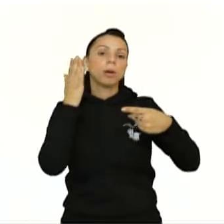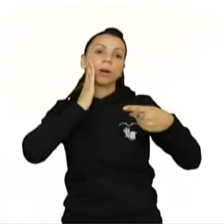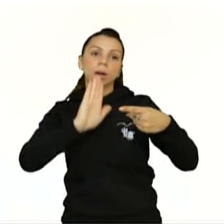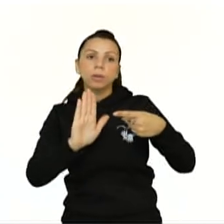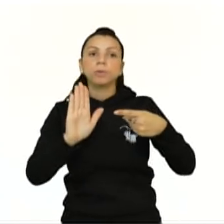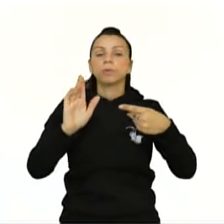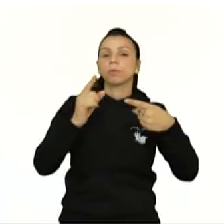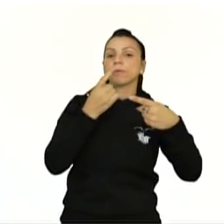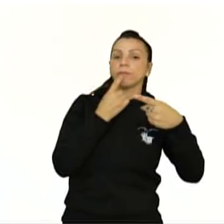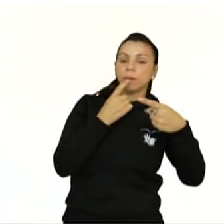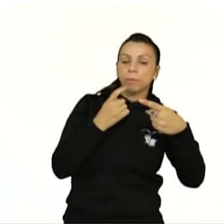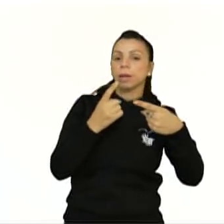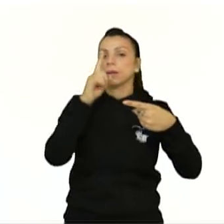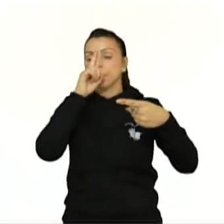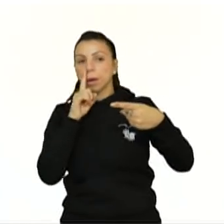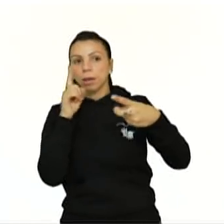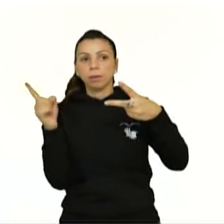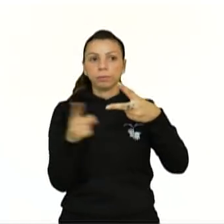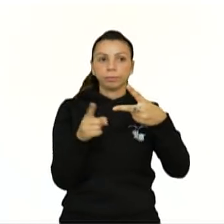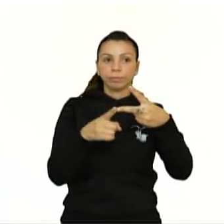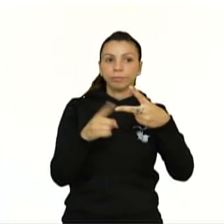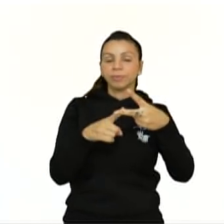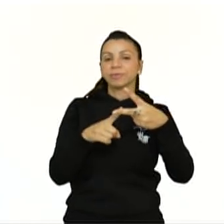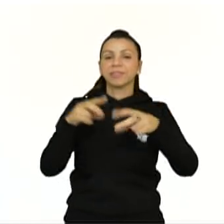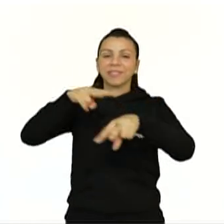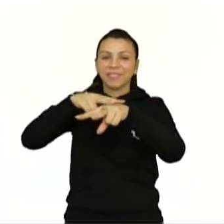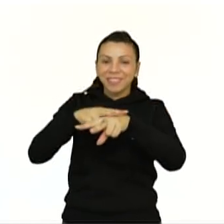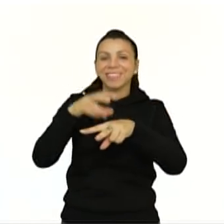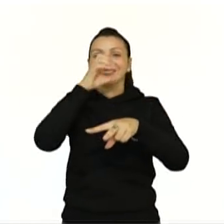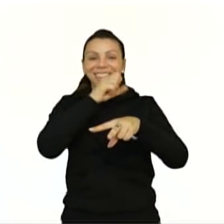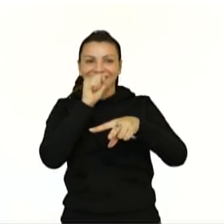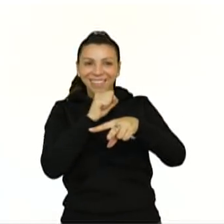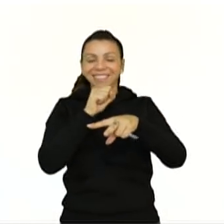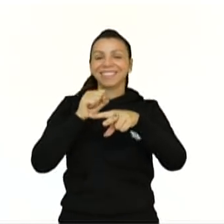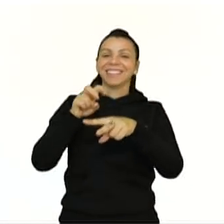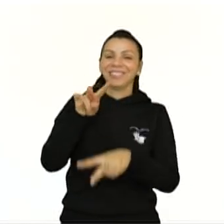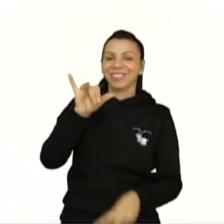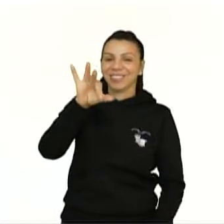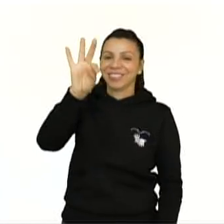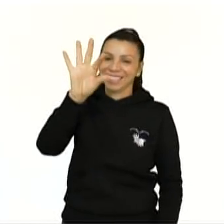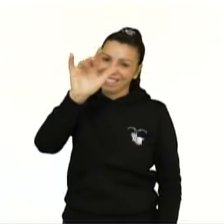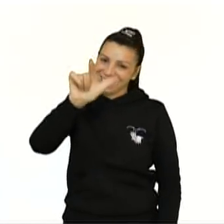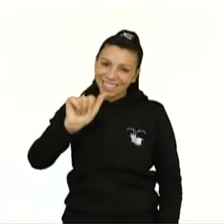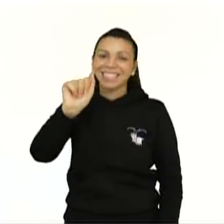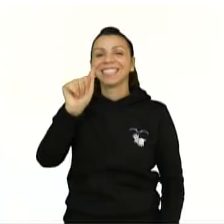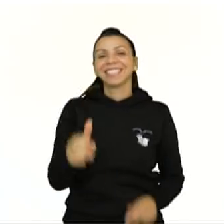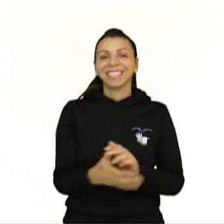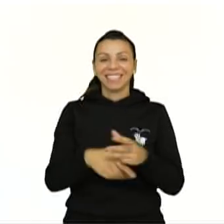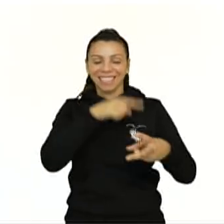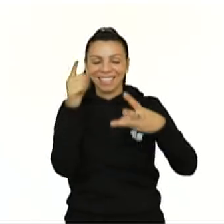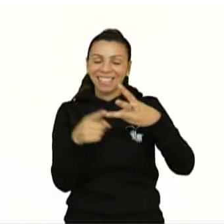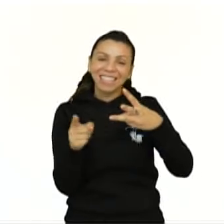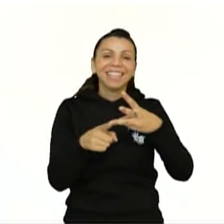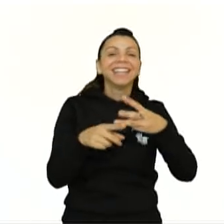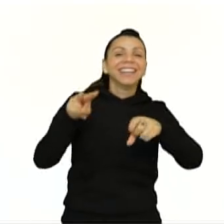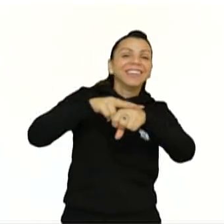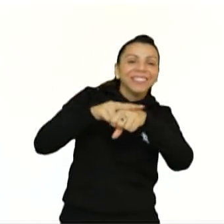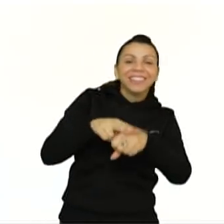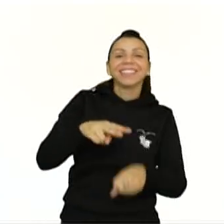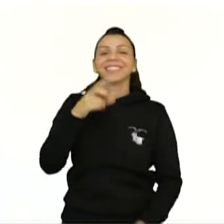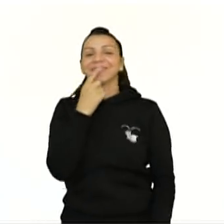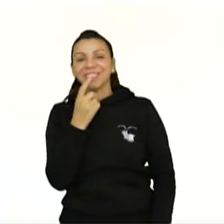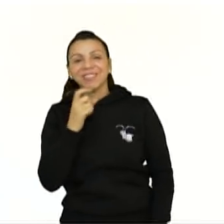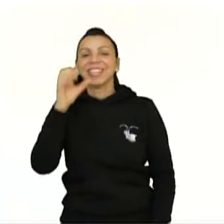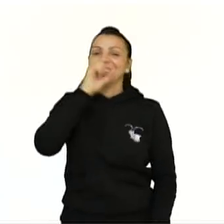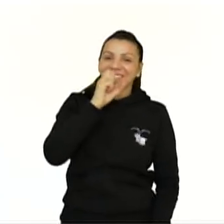para vocês, cores secundárias, verde, laranja, roxo, violeta, e aí vem as terciárias que eu já falei para vocês, o verde, o vermelho, o laranja